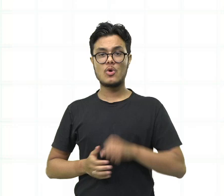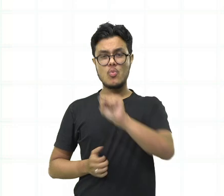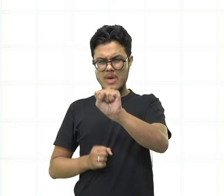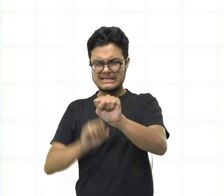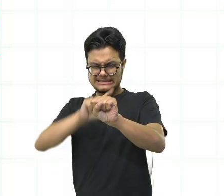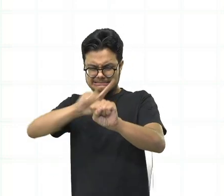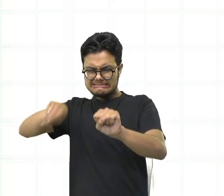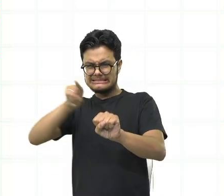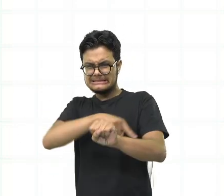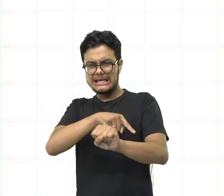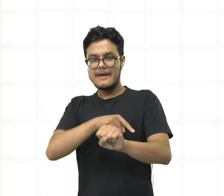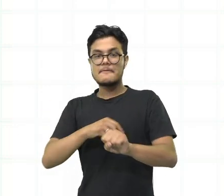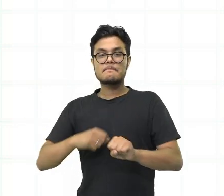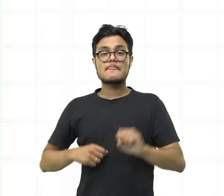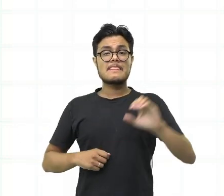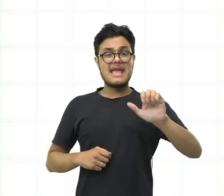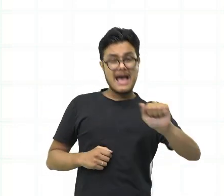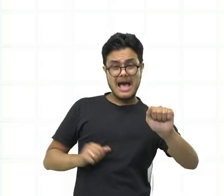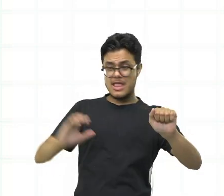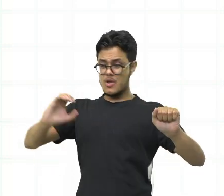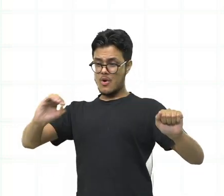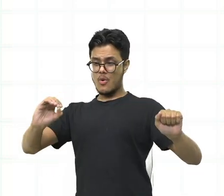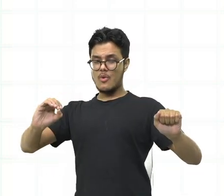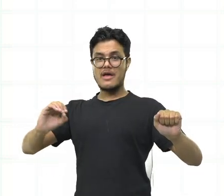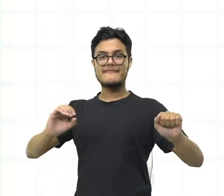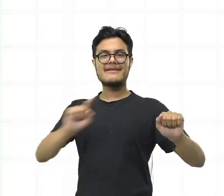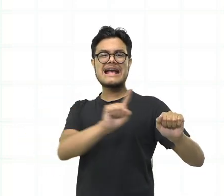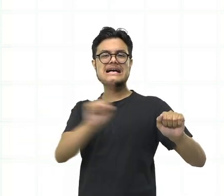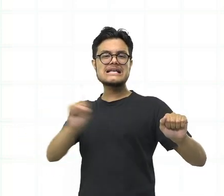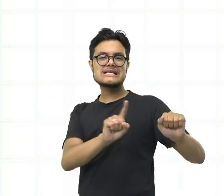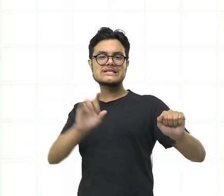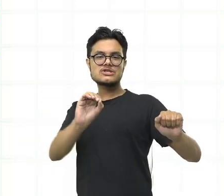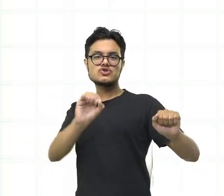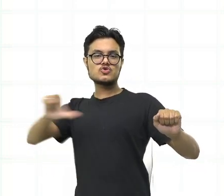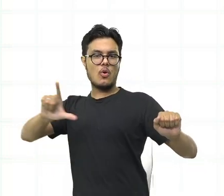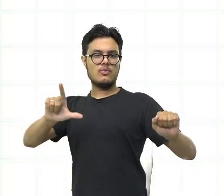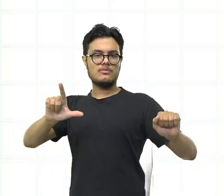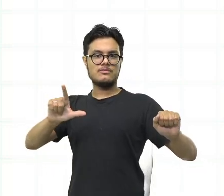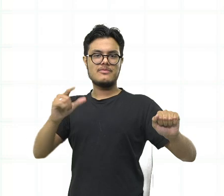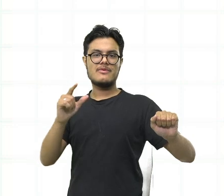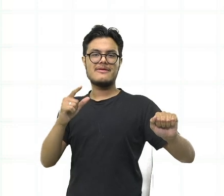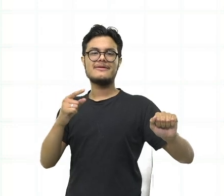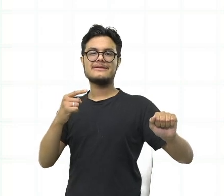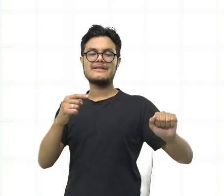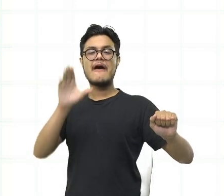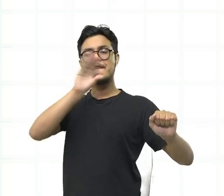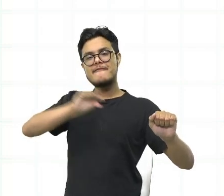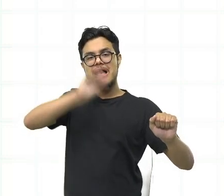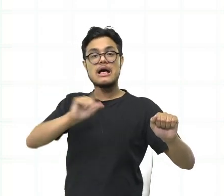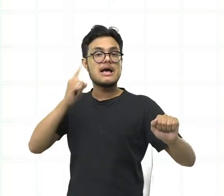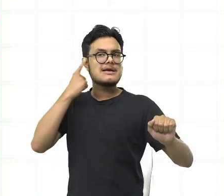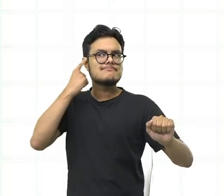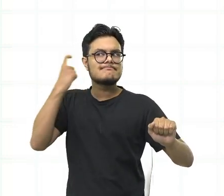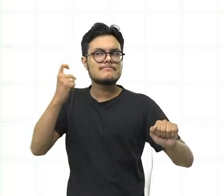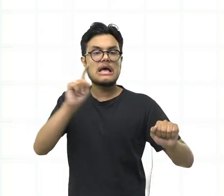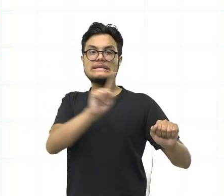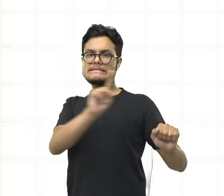esse Szinho aqui, vai ficar girasol, vai ficar com som de Z. E a gente não quer,